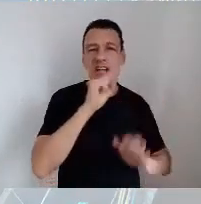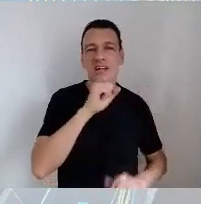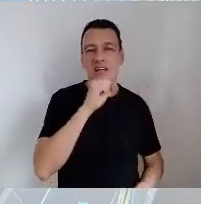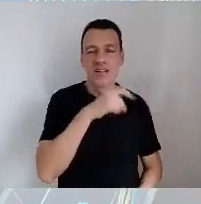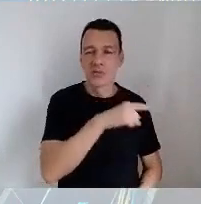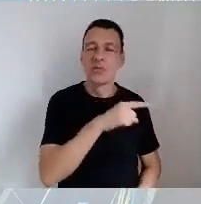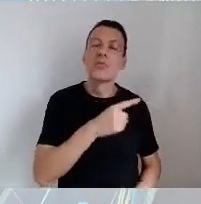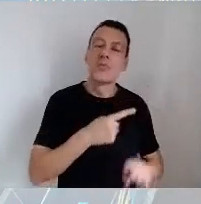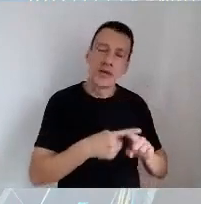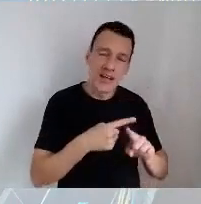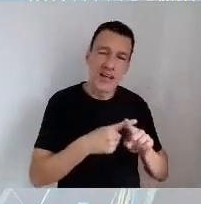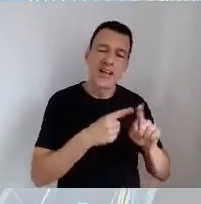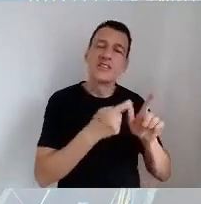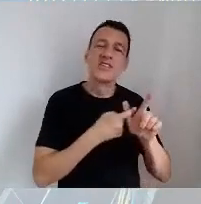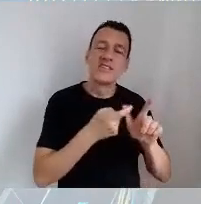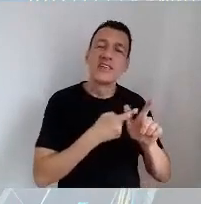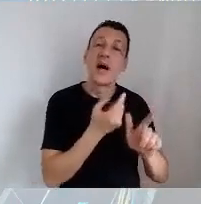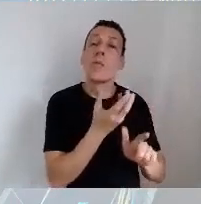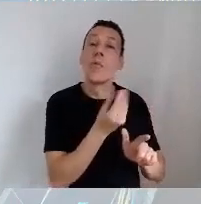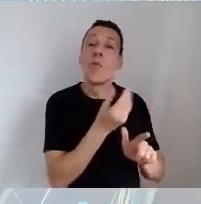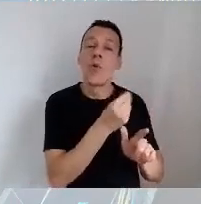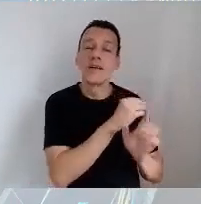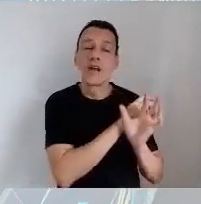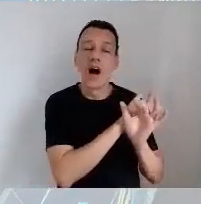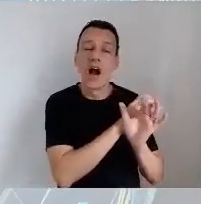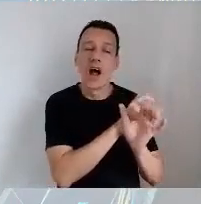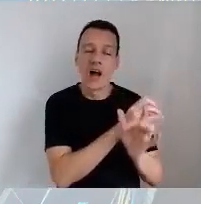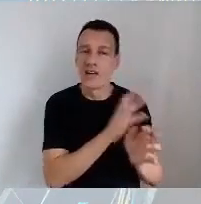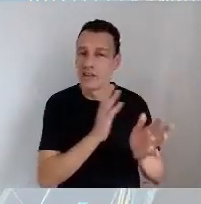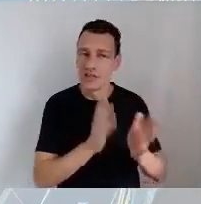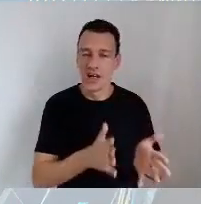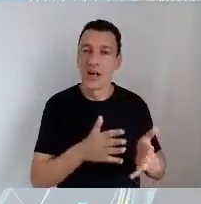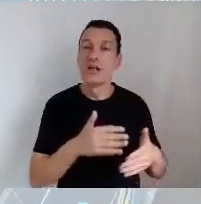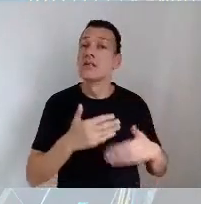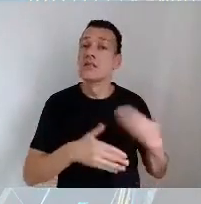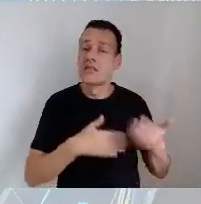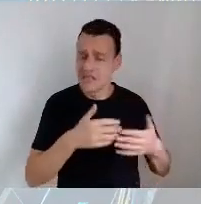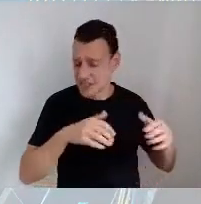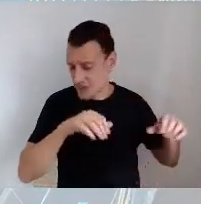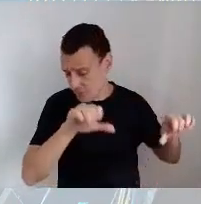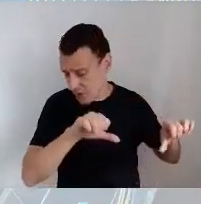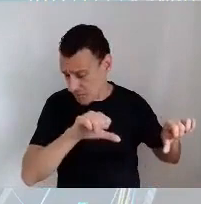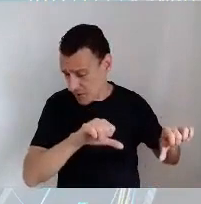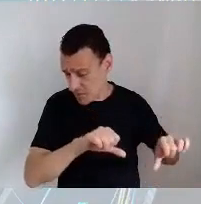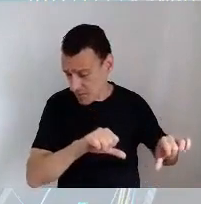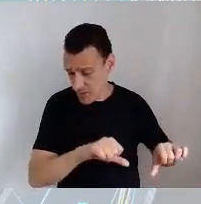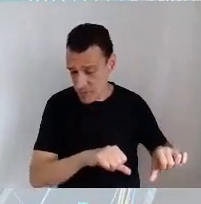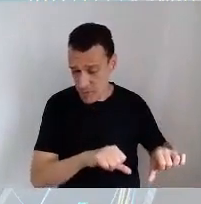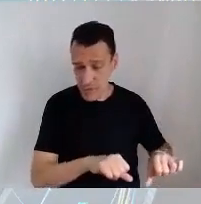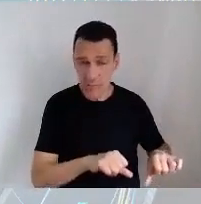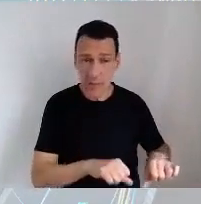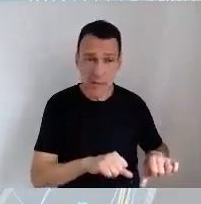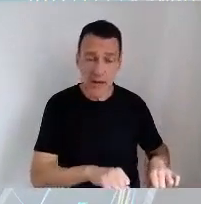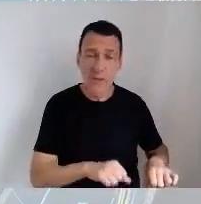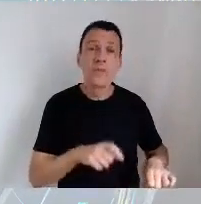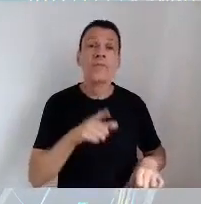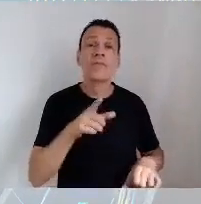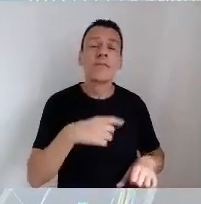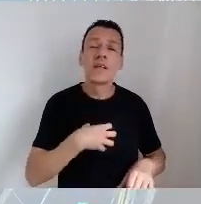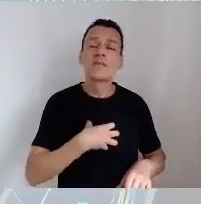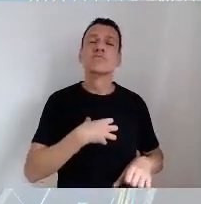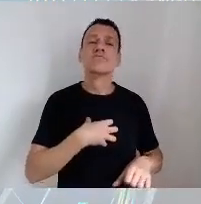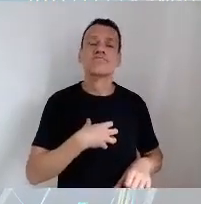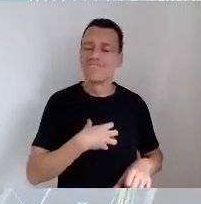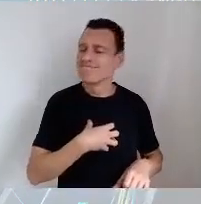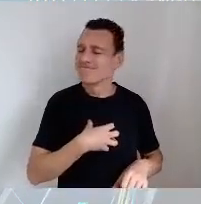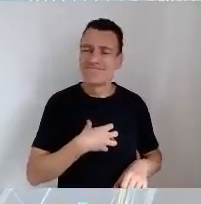fica naquele ciclo Aonde a coisa vai ficando pior e pior e fica muitas vezes aquela sensação de que na prática o que você tem é um sistema eh